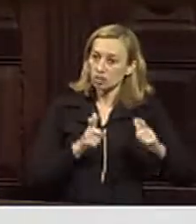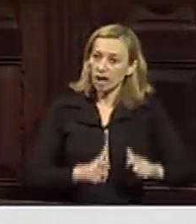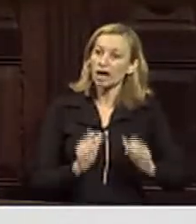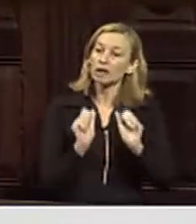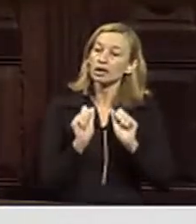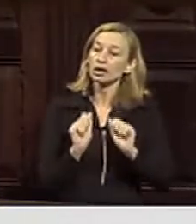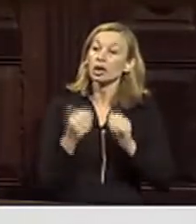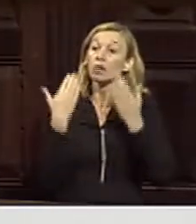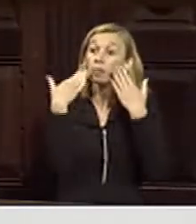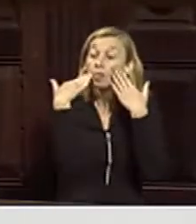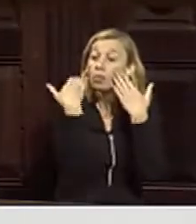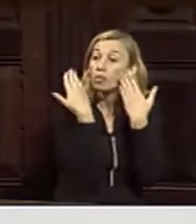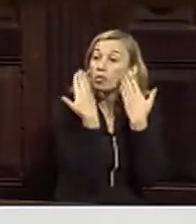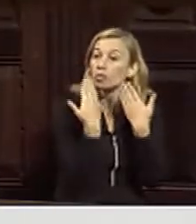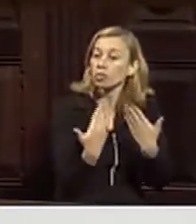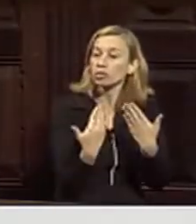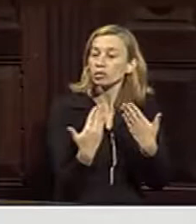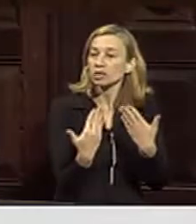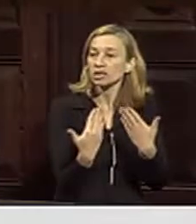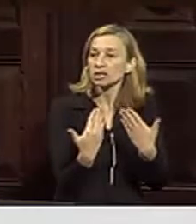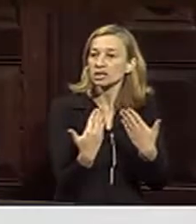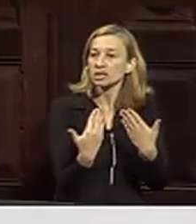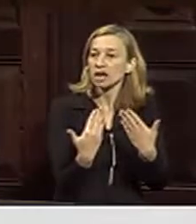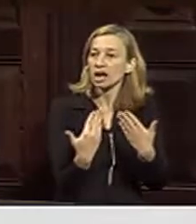mostrar de forma objetiva e